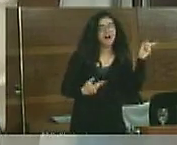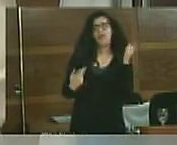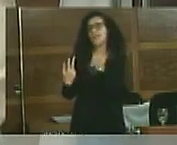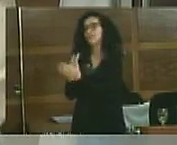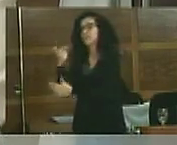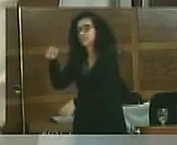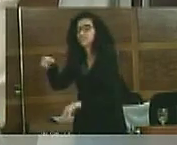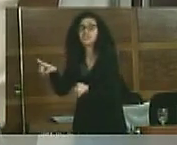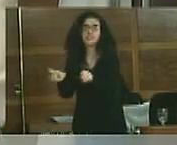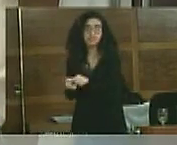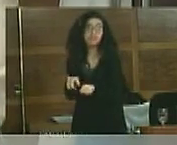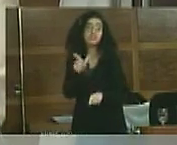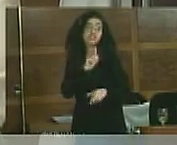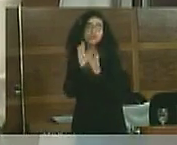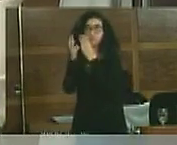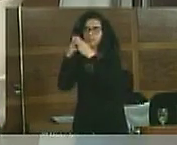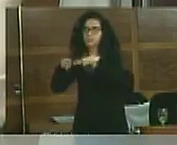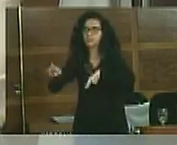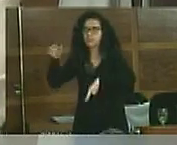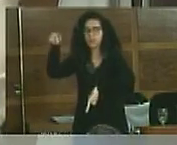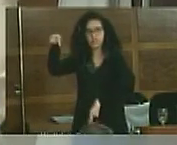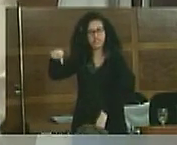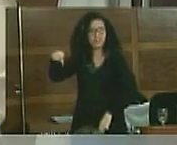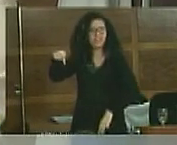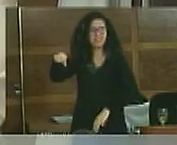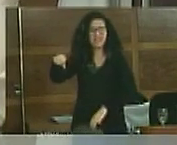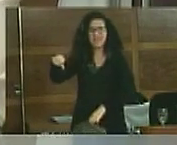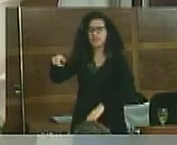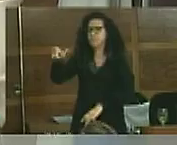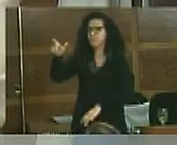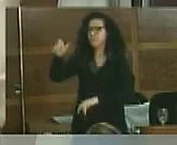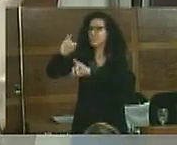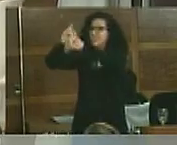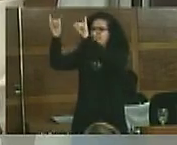museu de arte sacra que tem peças